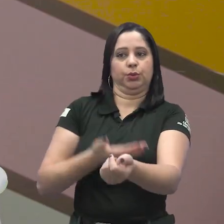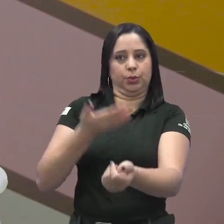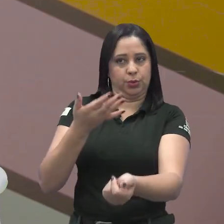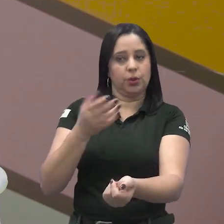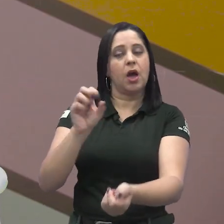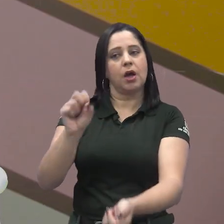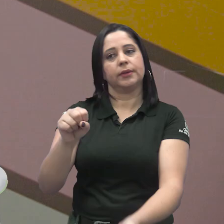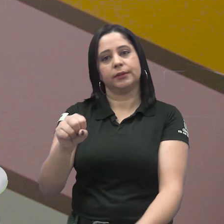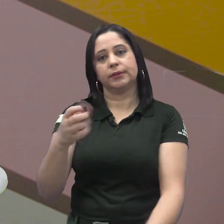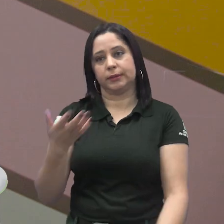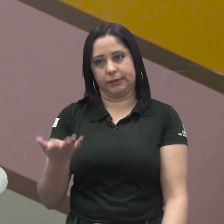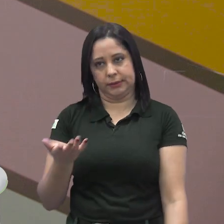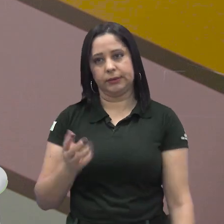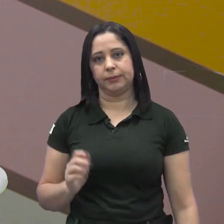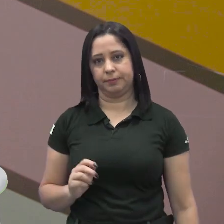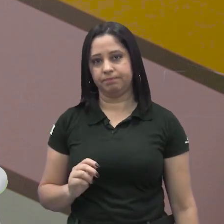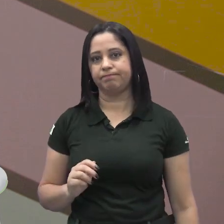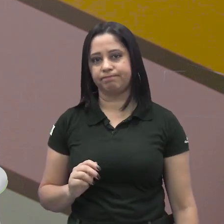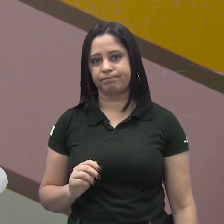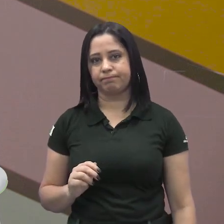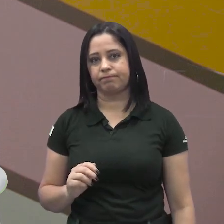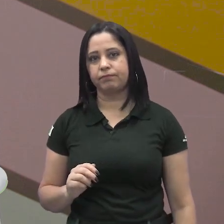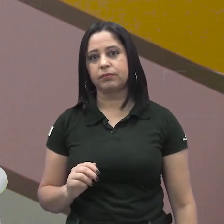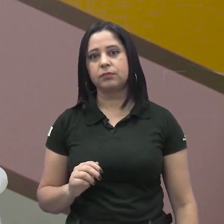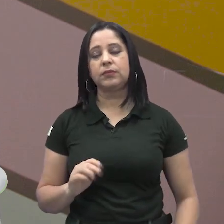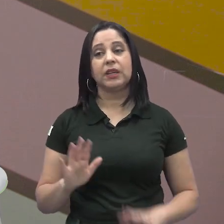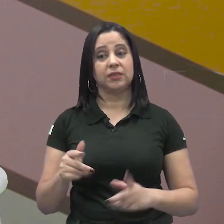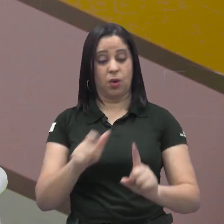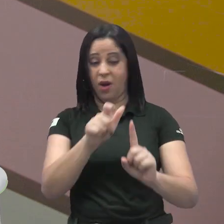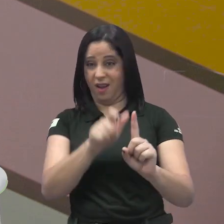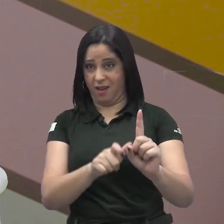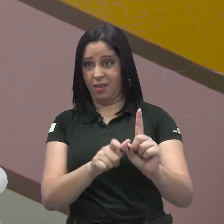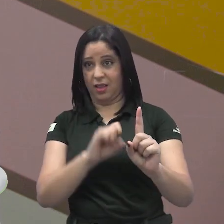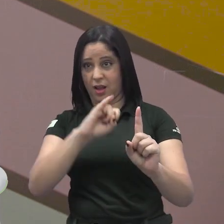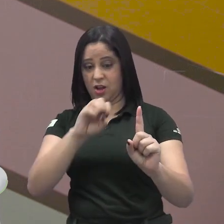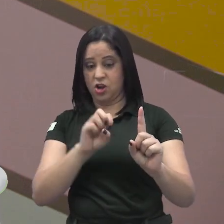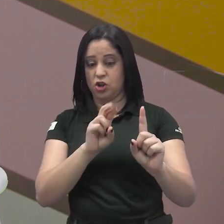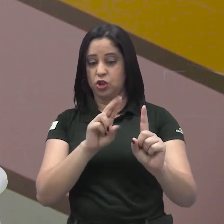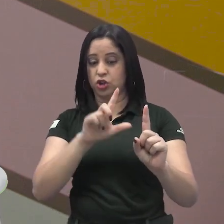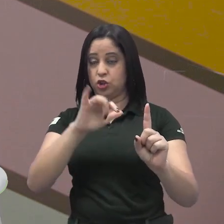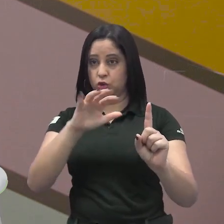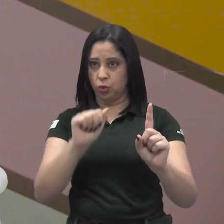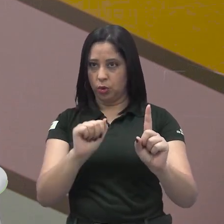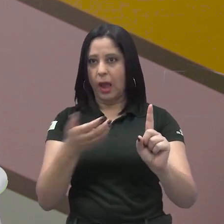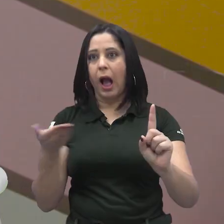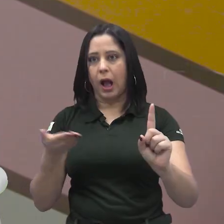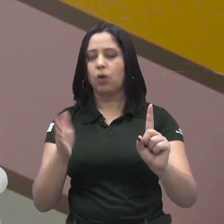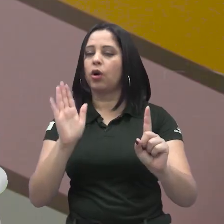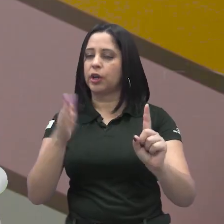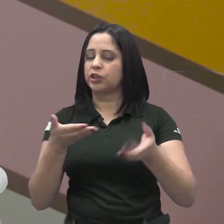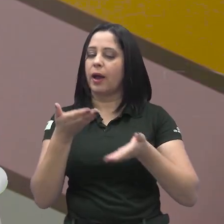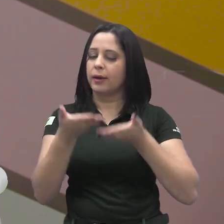instalada. É o mais frequente que a gente vê. E o caso dela é emblemático, né? Felizmente ela está sendo tratada agora, então as coisas